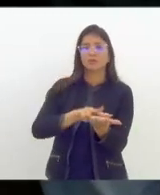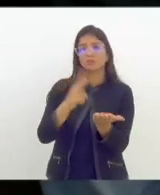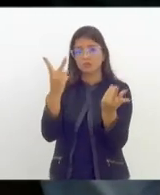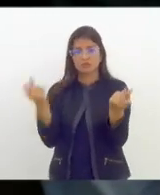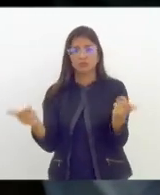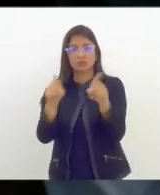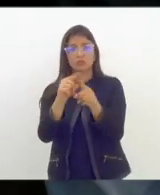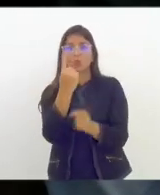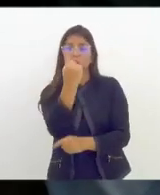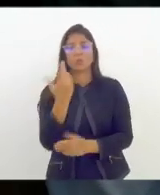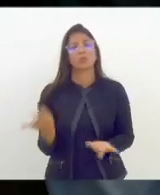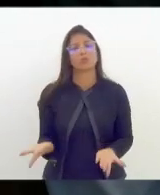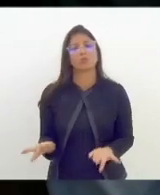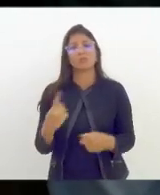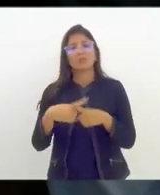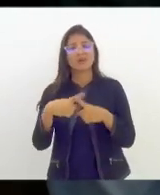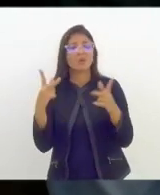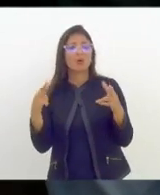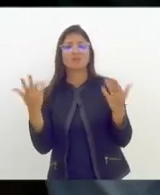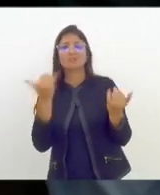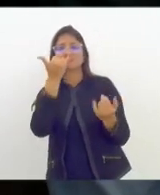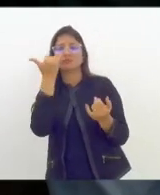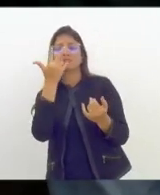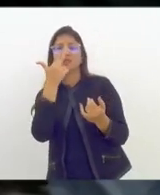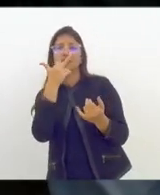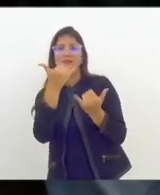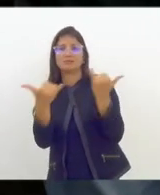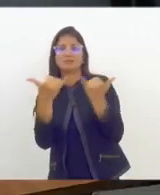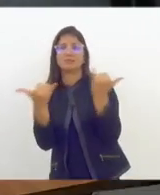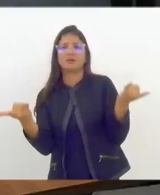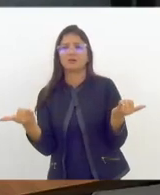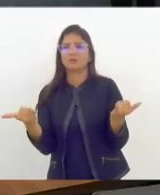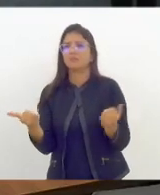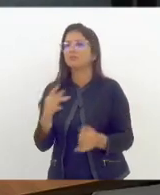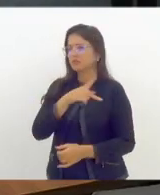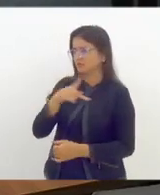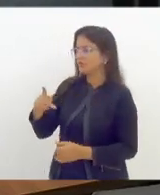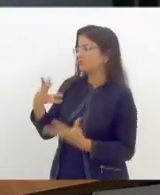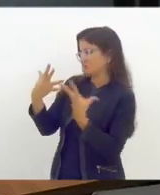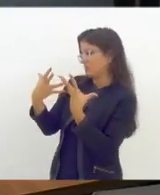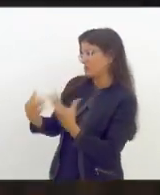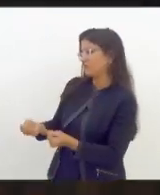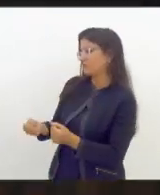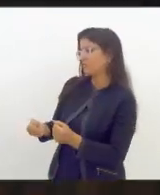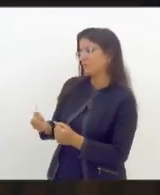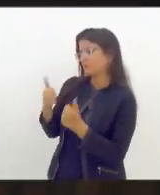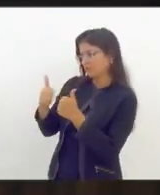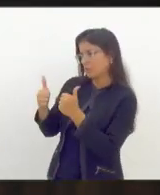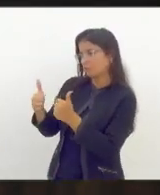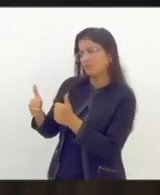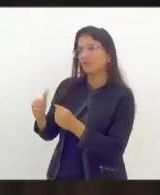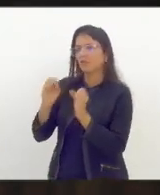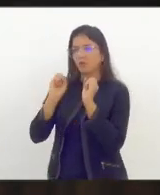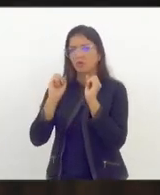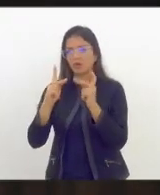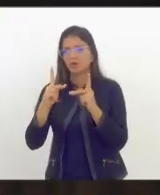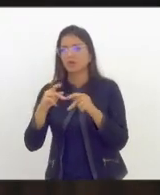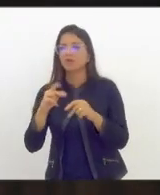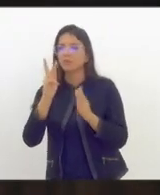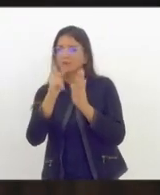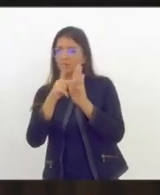que tramita de igual teor. A presidência concede, autoriza o requerimento e o projeto retorna à CCJ.